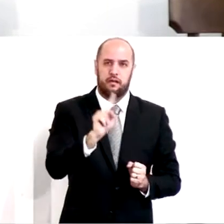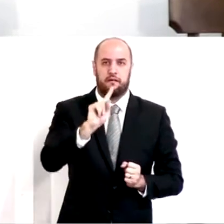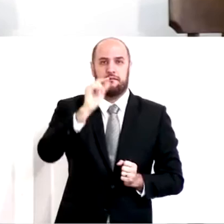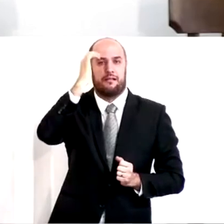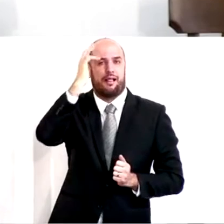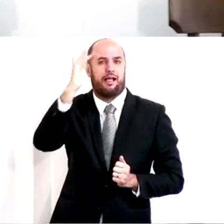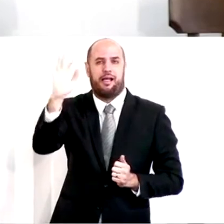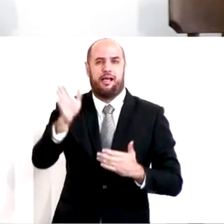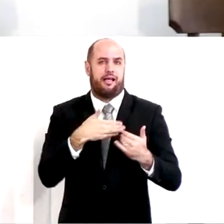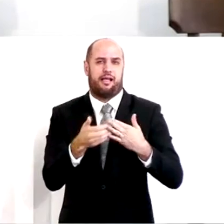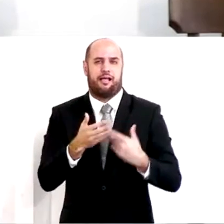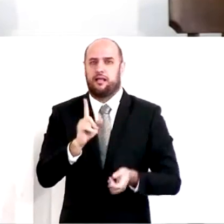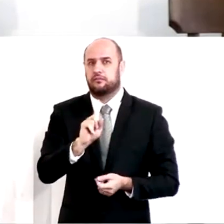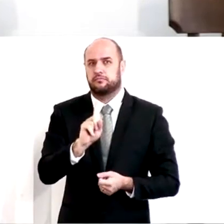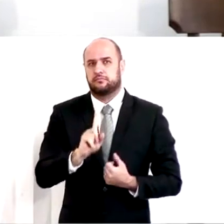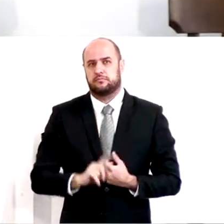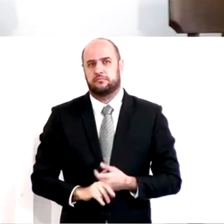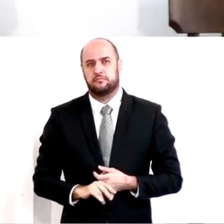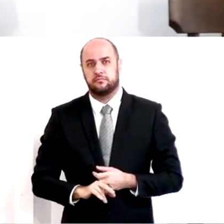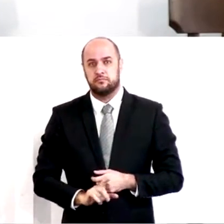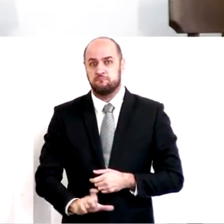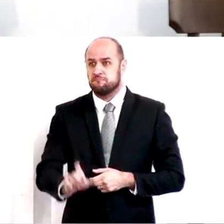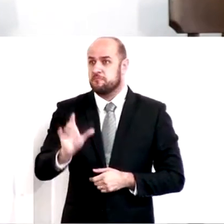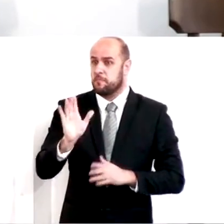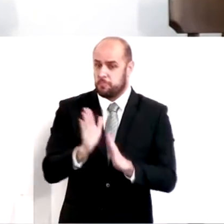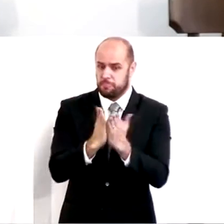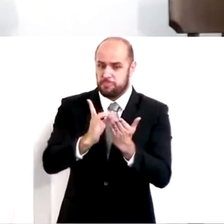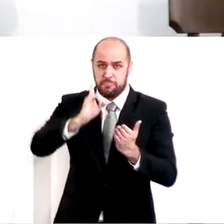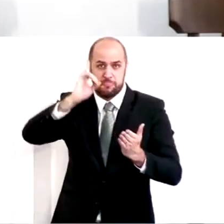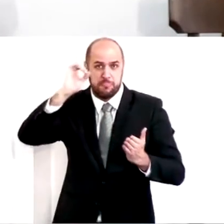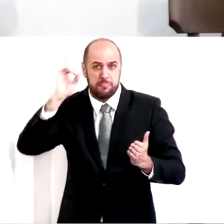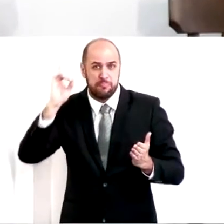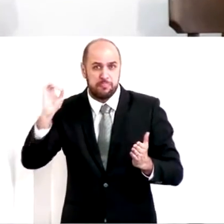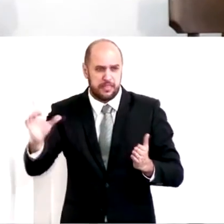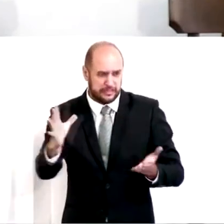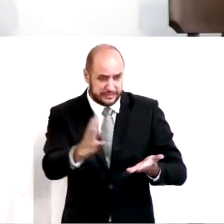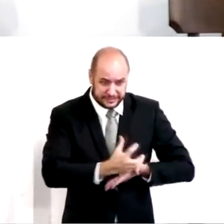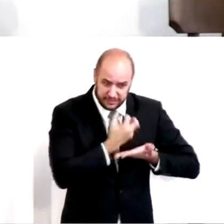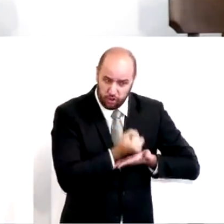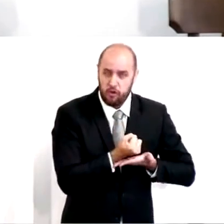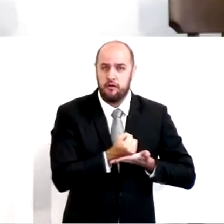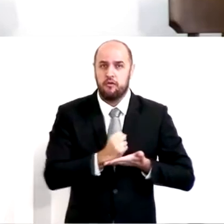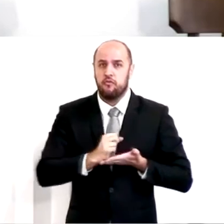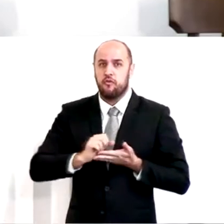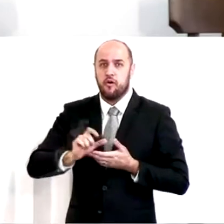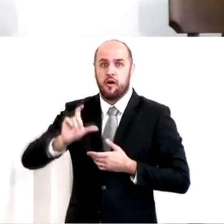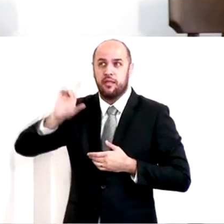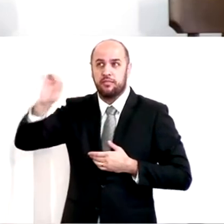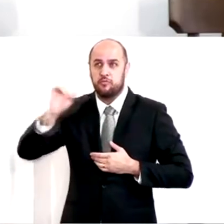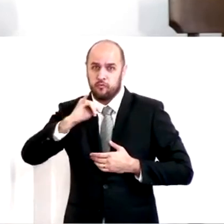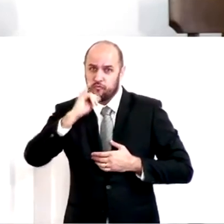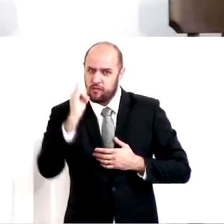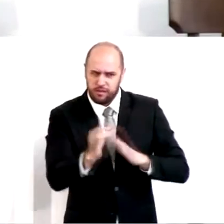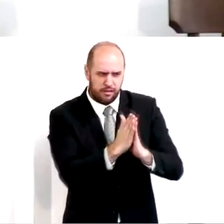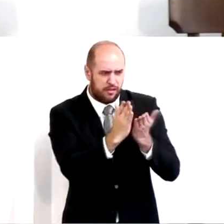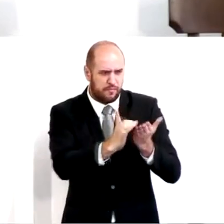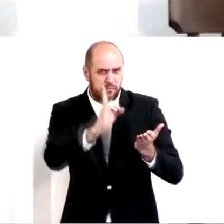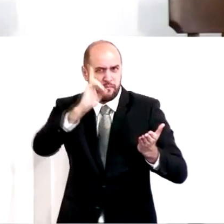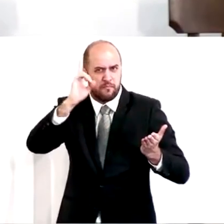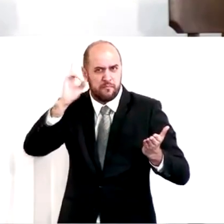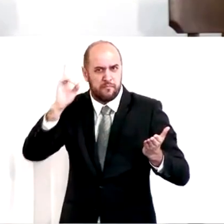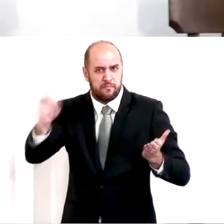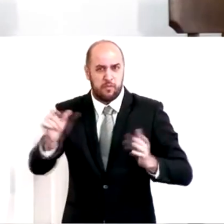A palavra de Deus salvaria pessoas. A palavra de Deus tiraria pessoas do seu estado de perdição, do seu estado